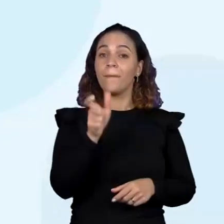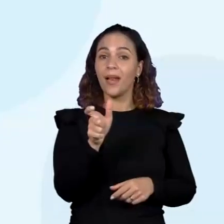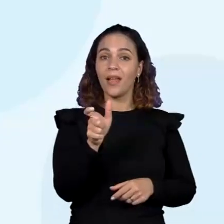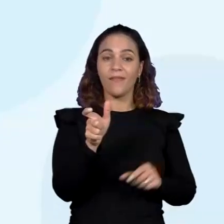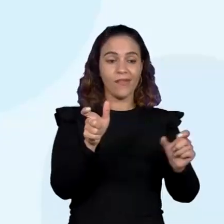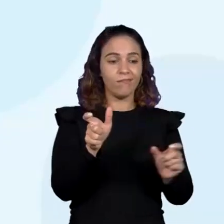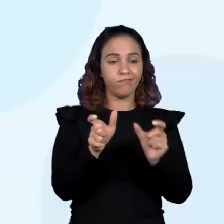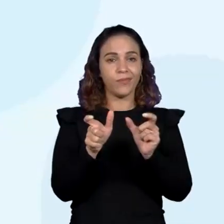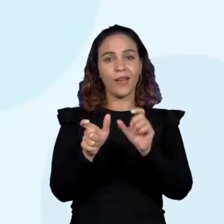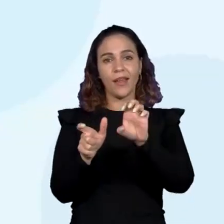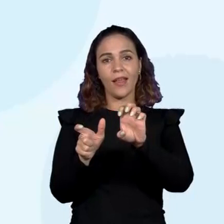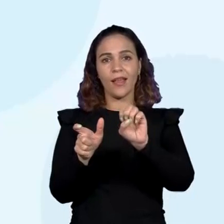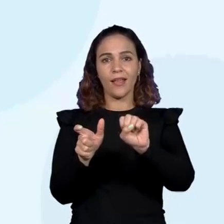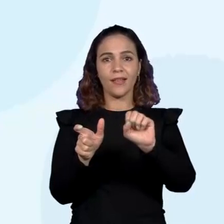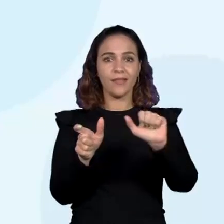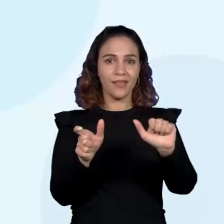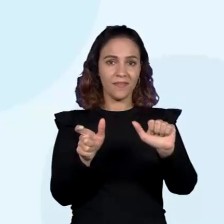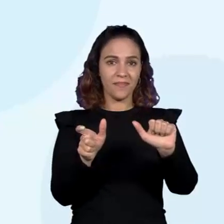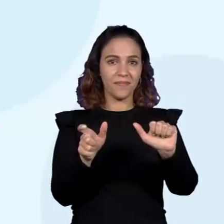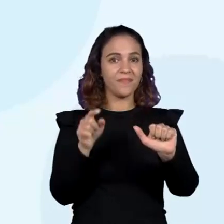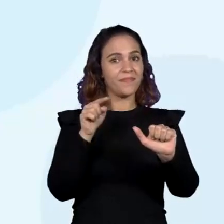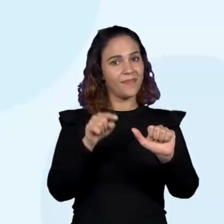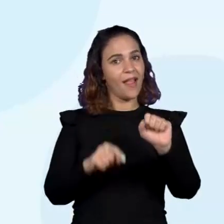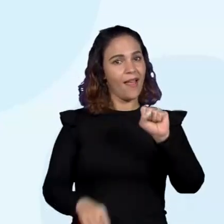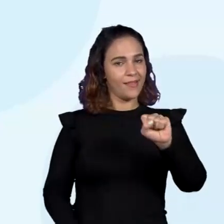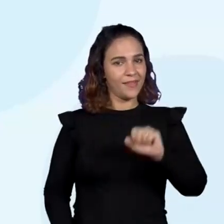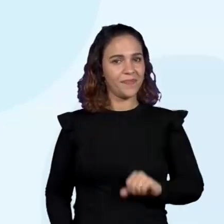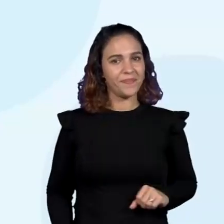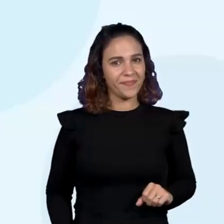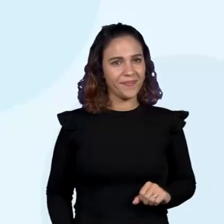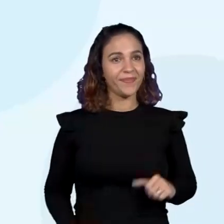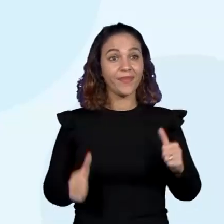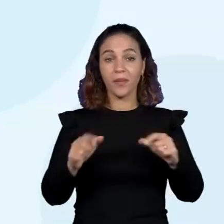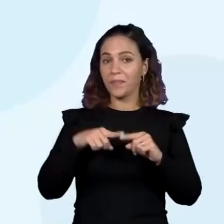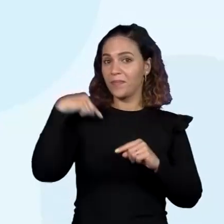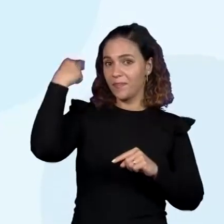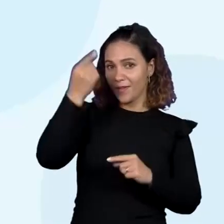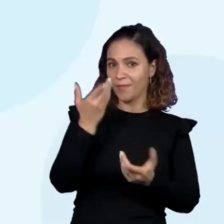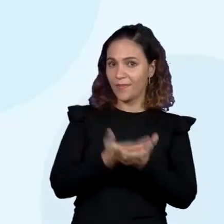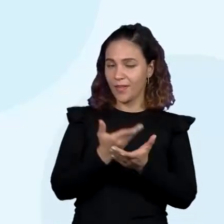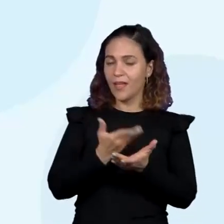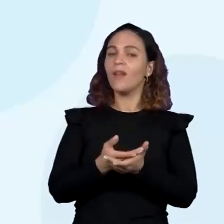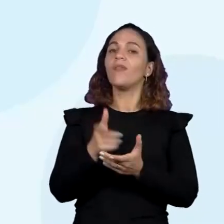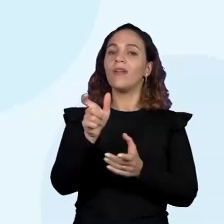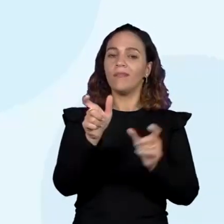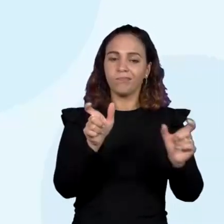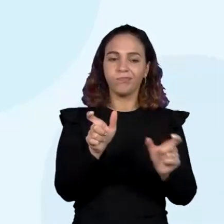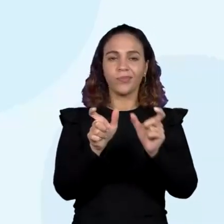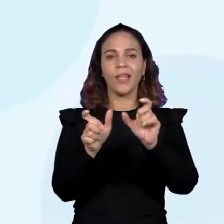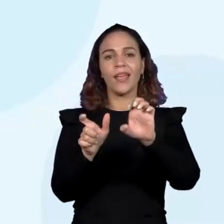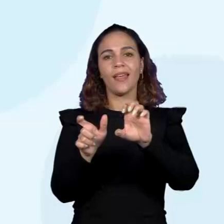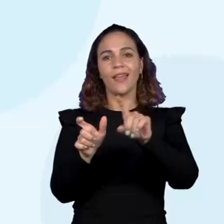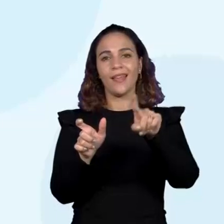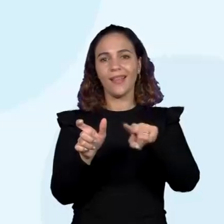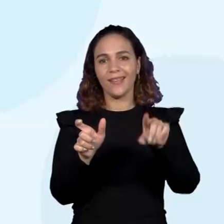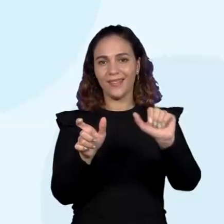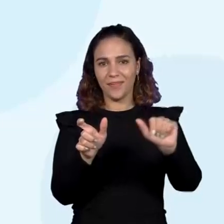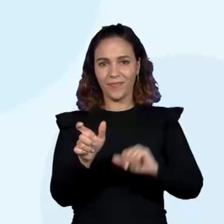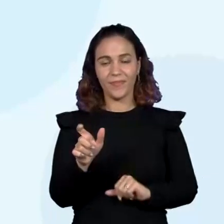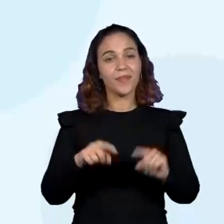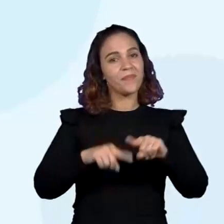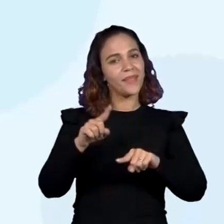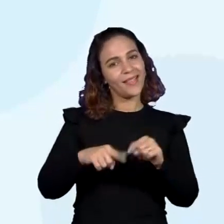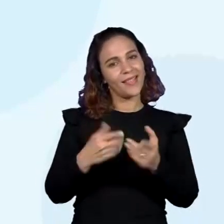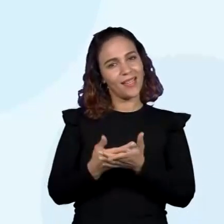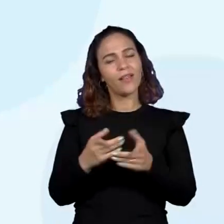ESA, ou seja, ESA com S. Na próxima tem o Z, hein? Materiais dessa aula